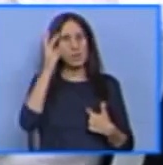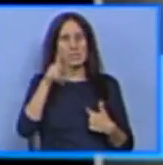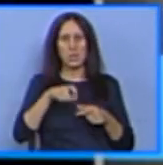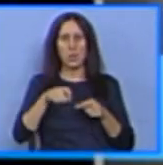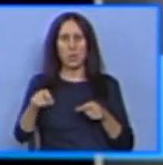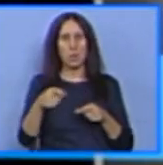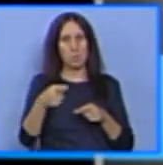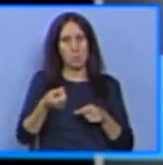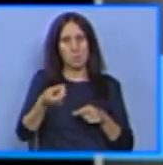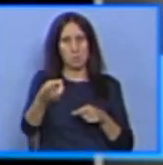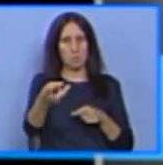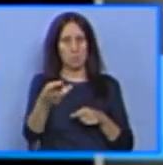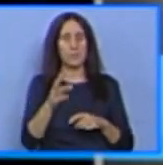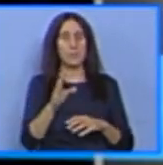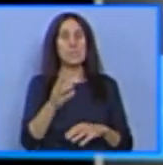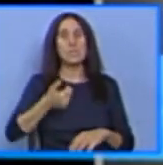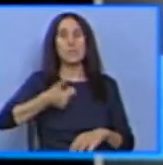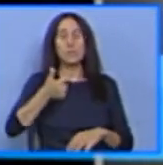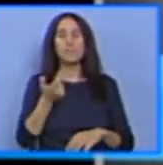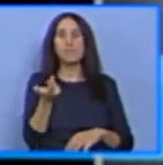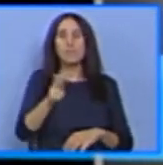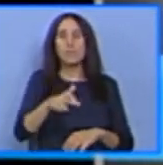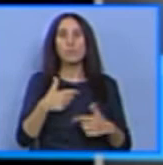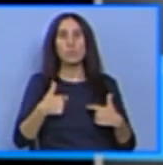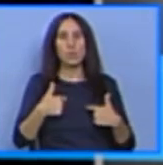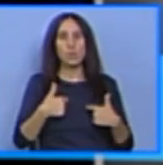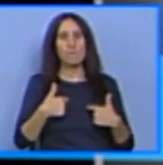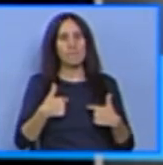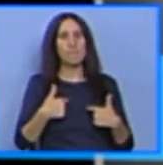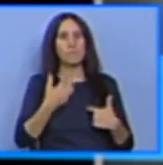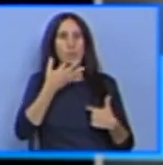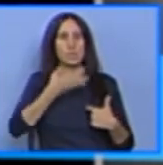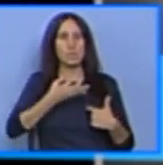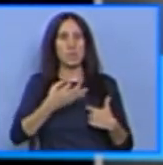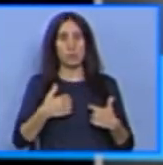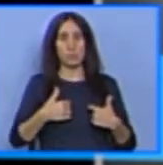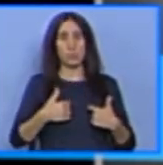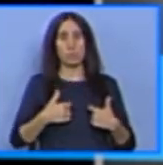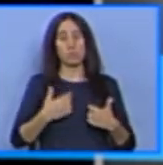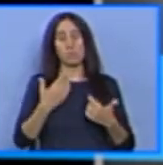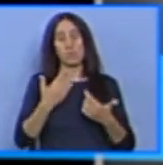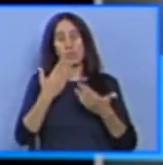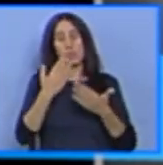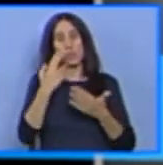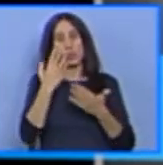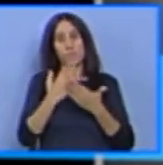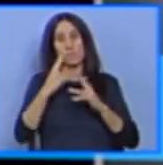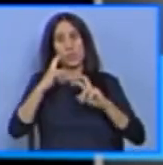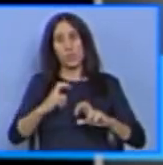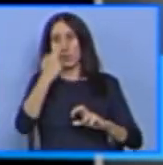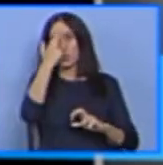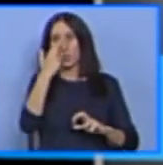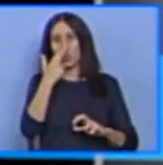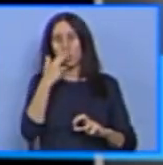quilómetros, mas, sobretudo, resultou de eu considerar, ainda como jovem historiador, mas considerar, e de facto isso